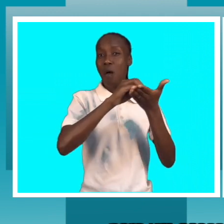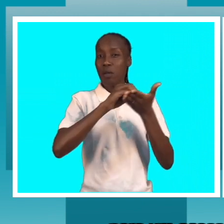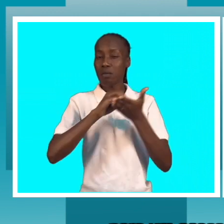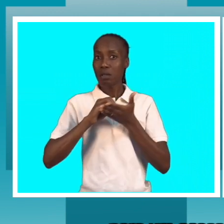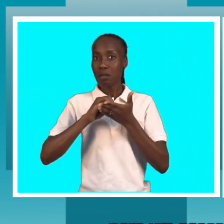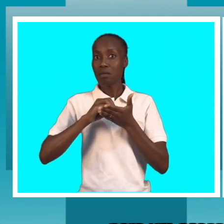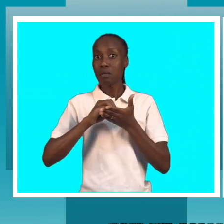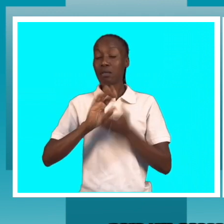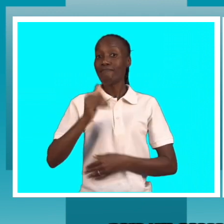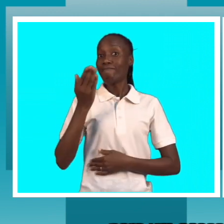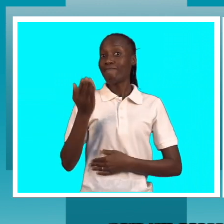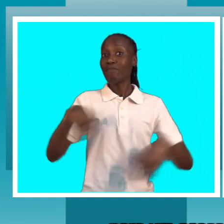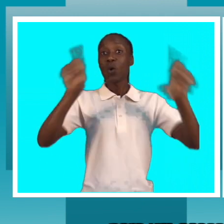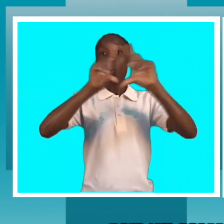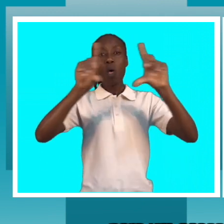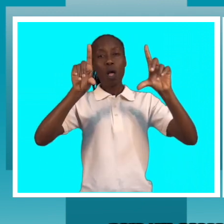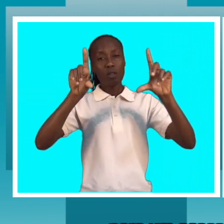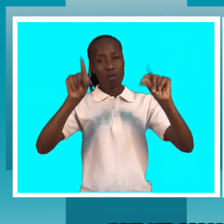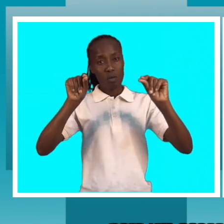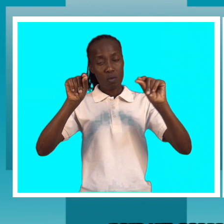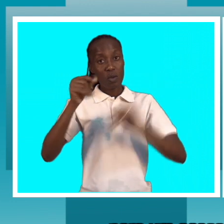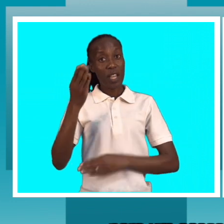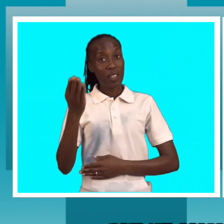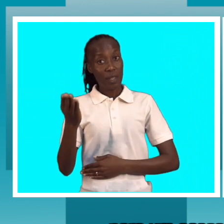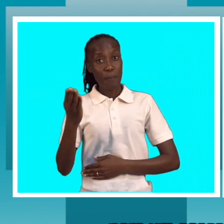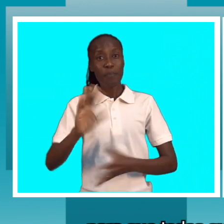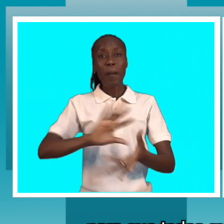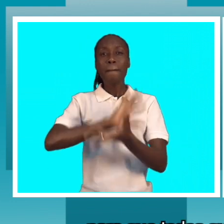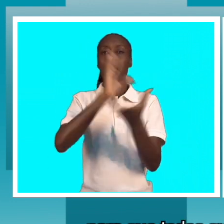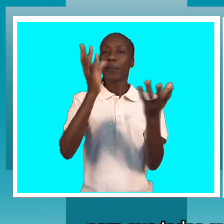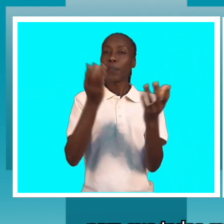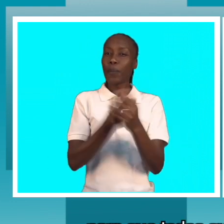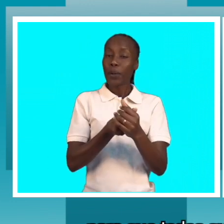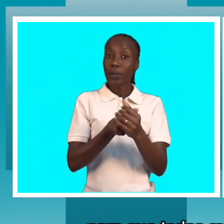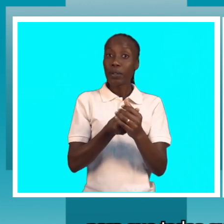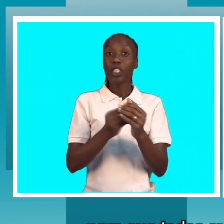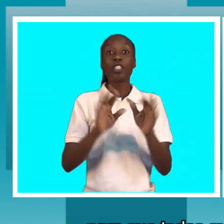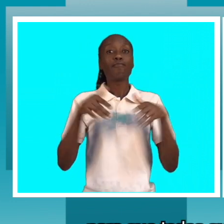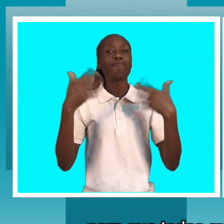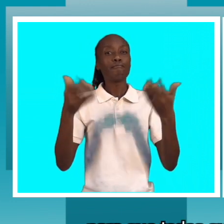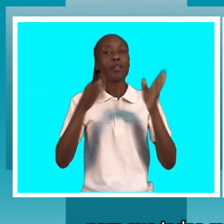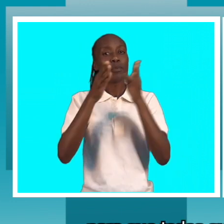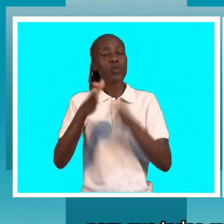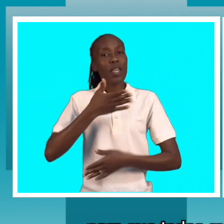um acesso universal a esses serviços, para que todos aqueles que